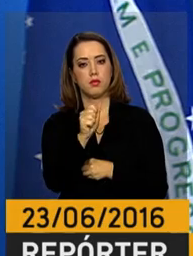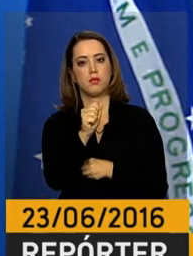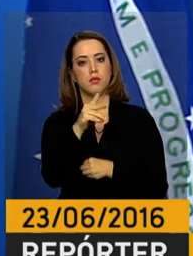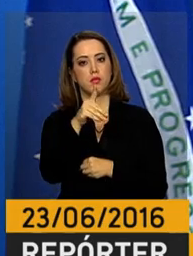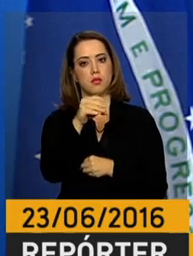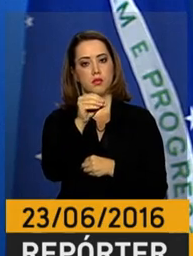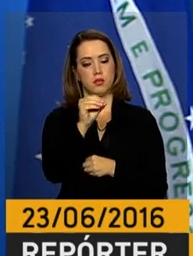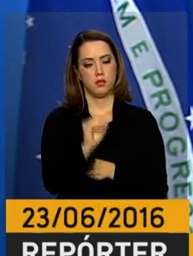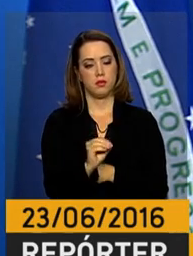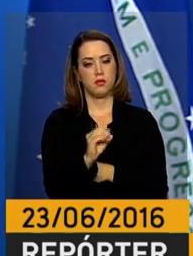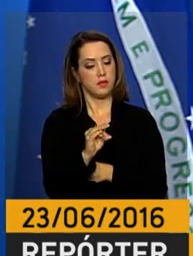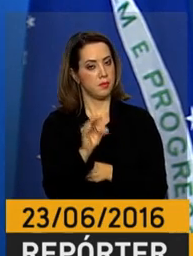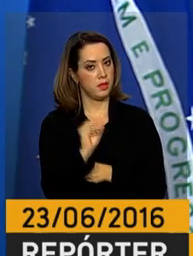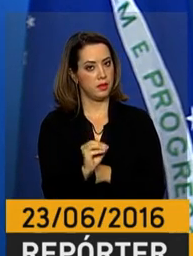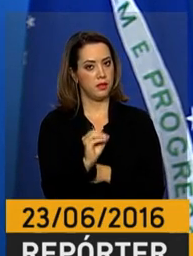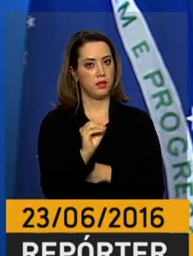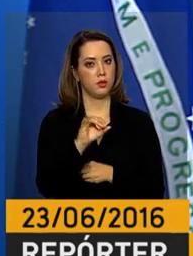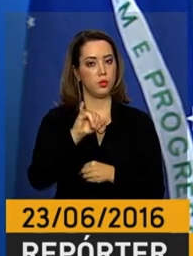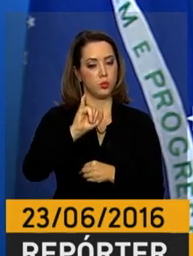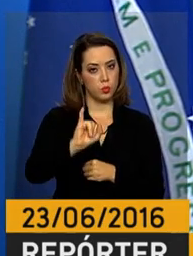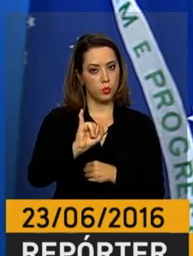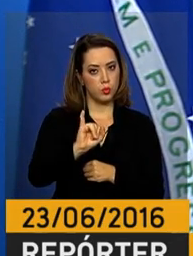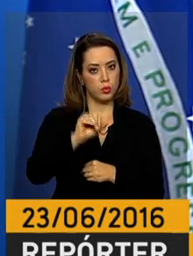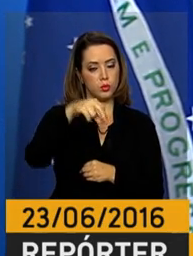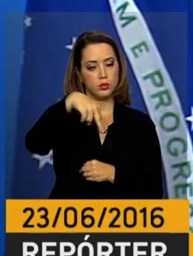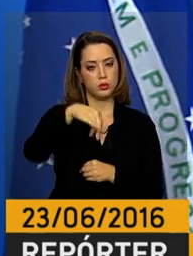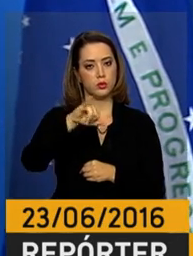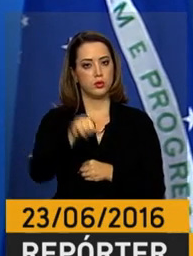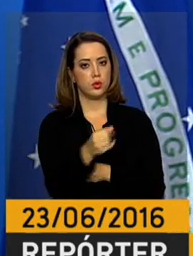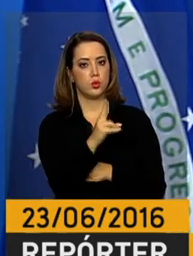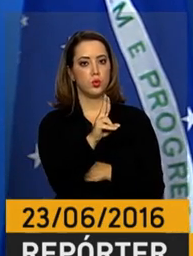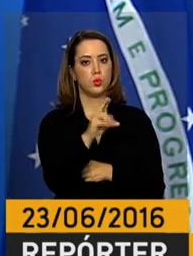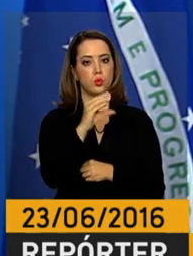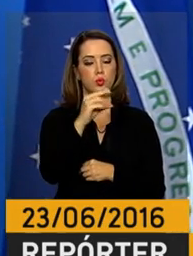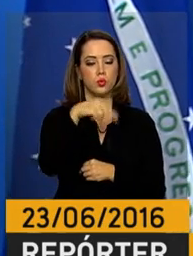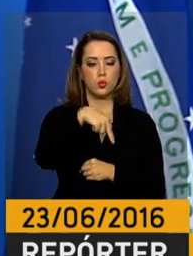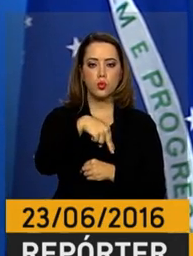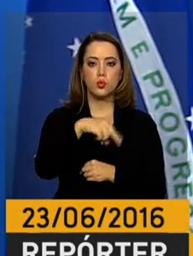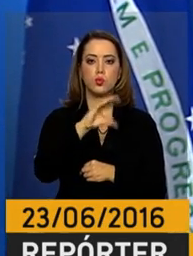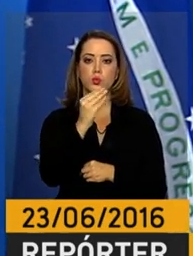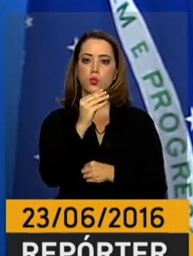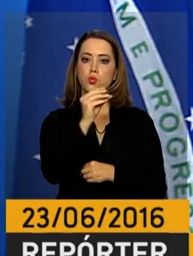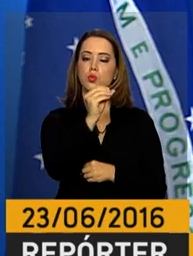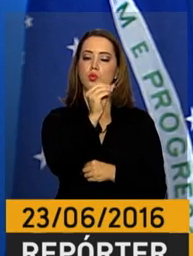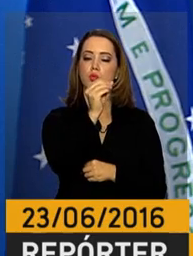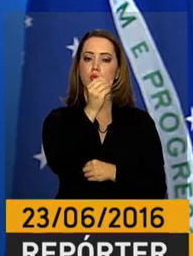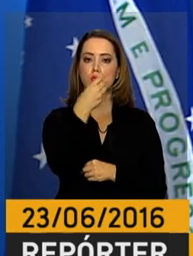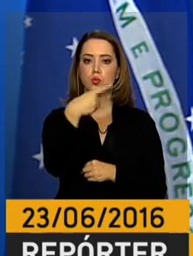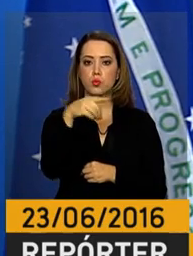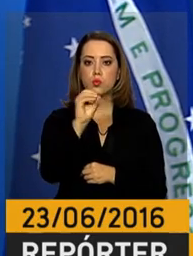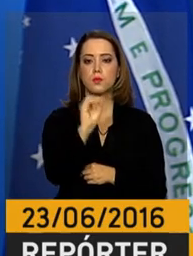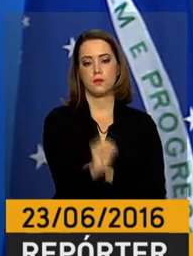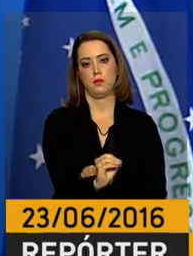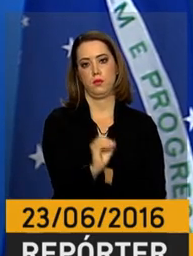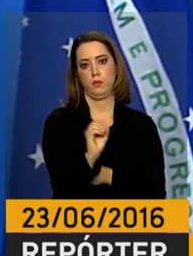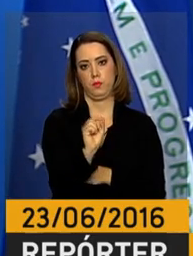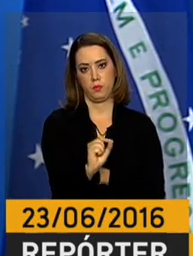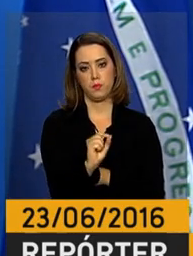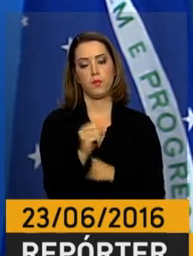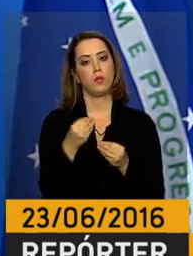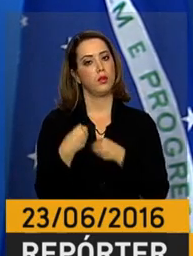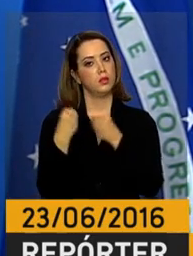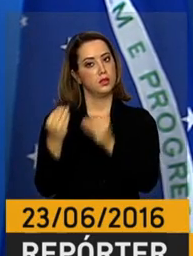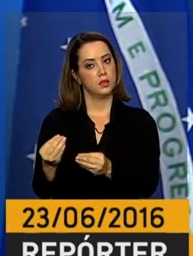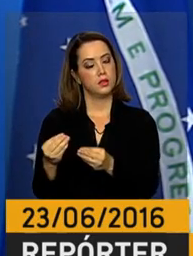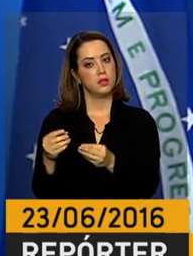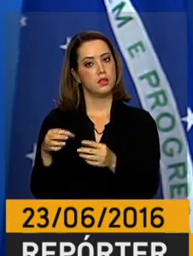concretizador Como faz o Supremo importa em boa medida atribuir ao judiciário uma atividade